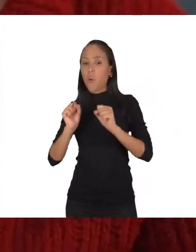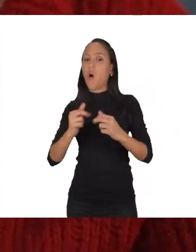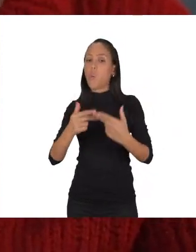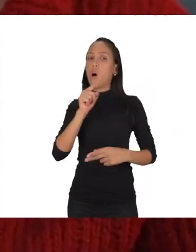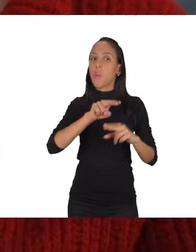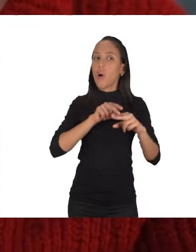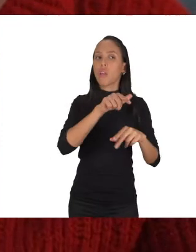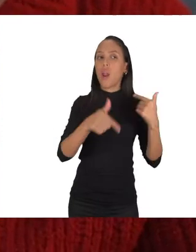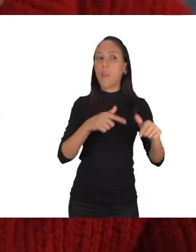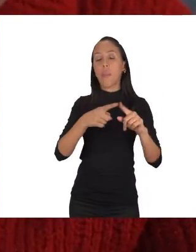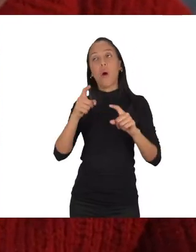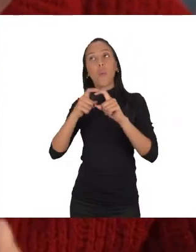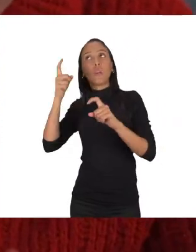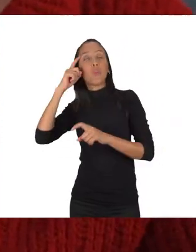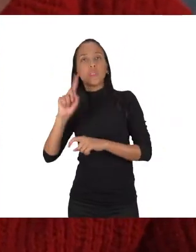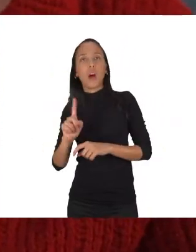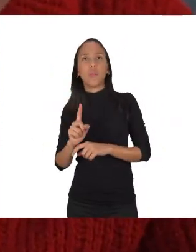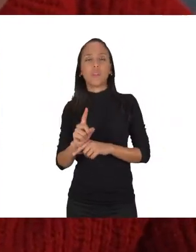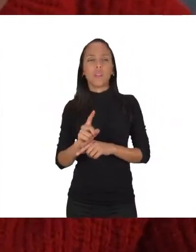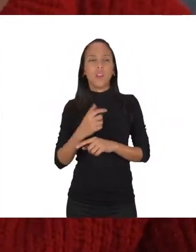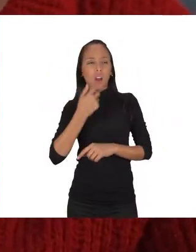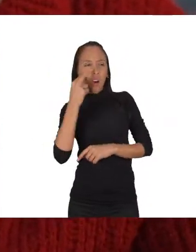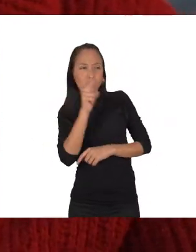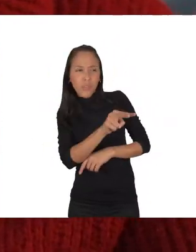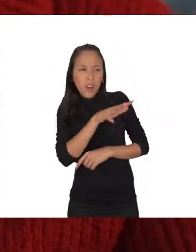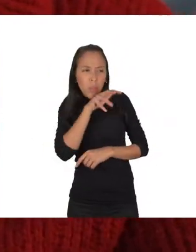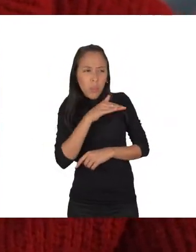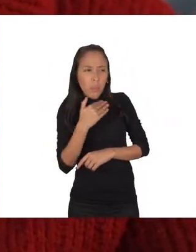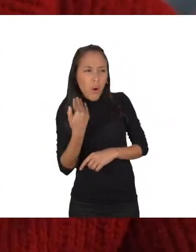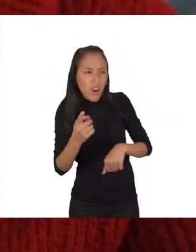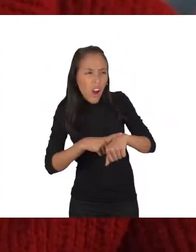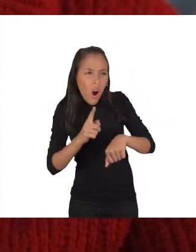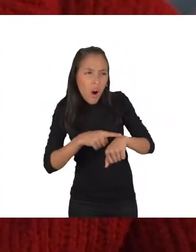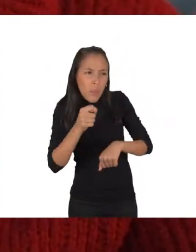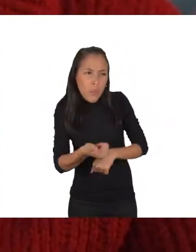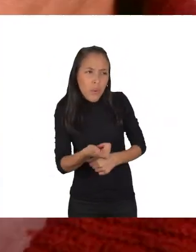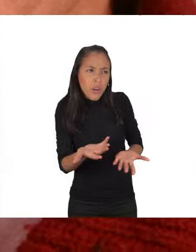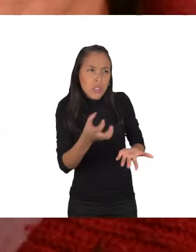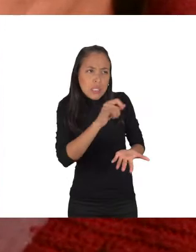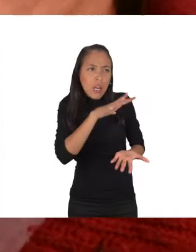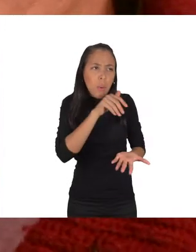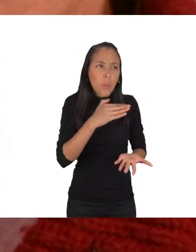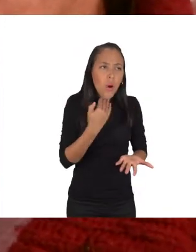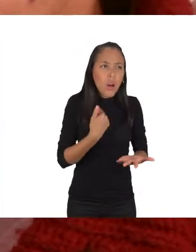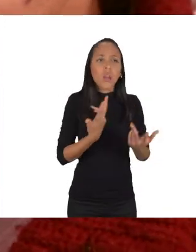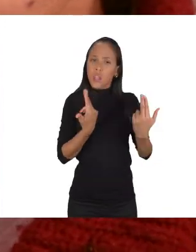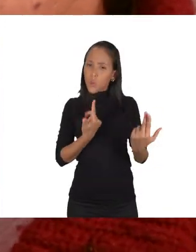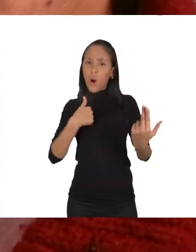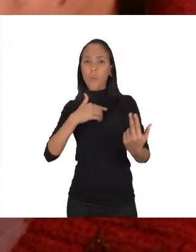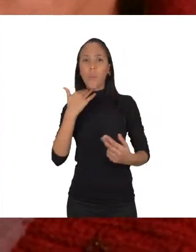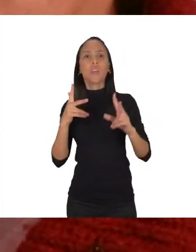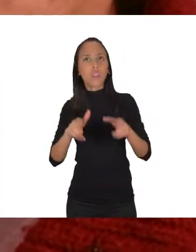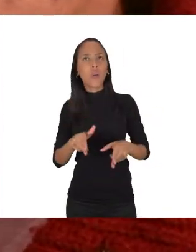mas ele não sabia. E aí todos esses bichos mortos lá, se o bicho morre, então nós, como é que eu seria? Aí eu procurei uma neurologista em